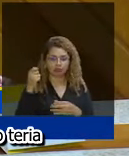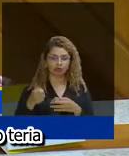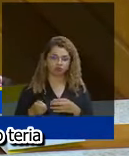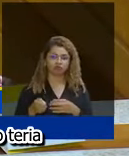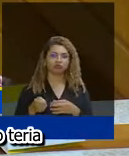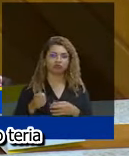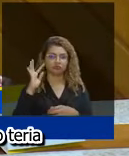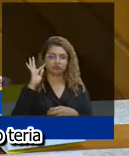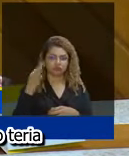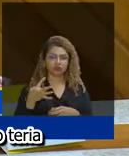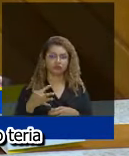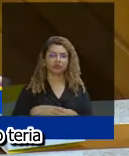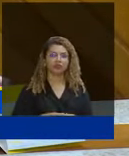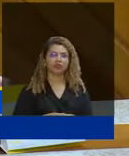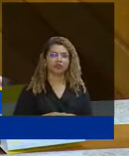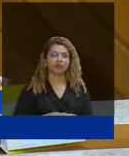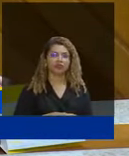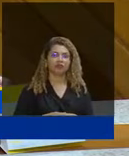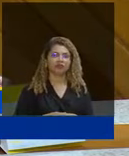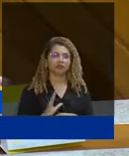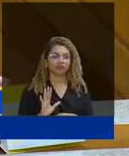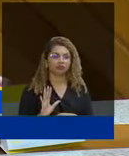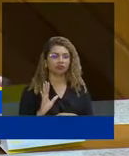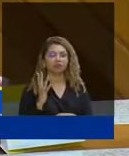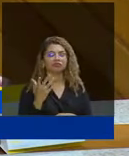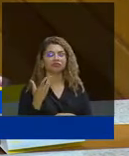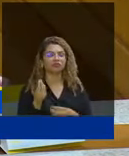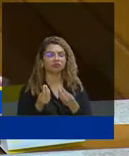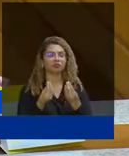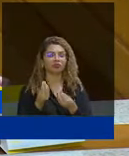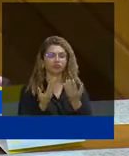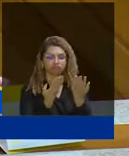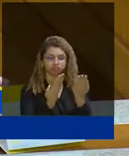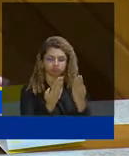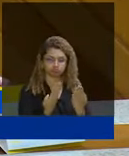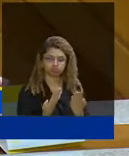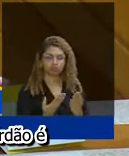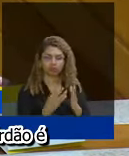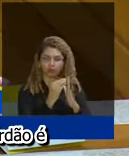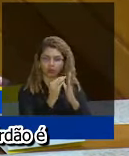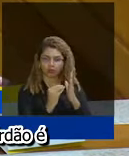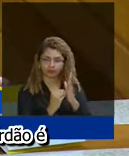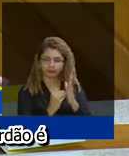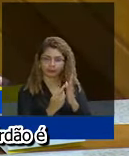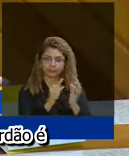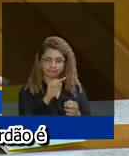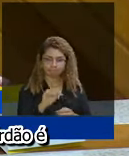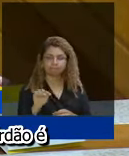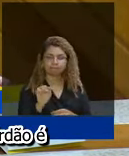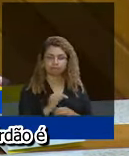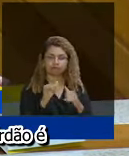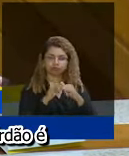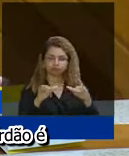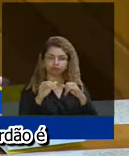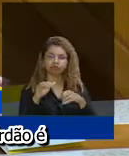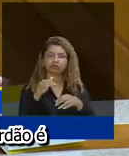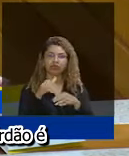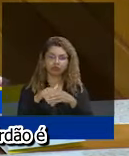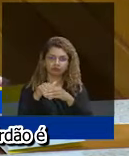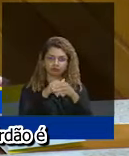Ocorre que o suposto vício teria ocorrido na análise do conteúdo impugnado. Contudo, o que se verifica no voto condutor